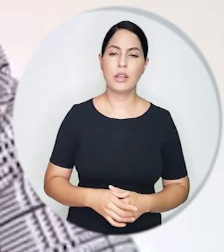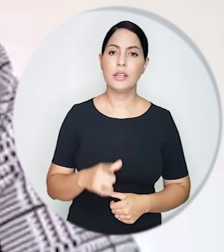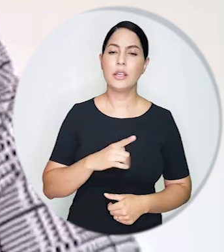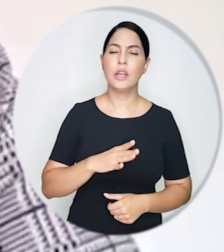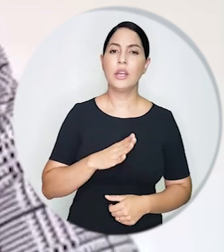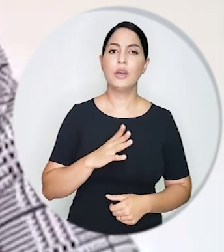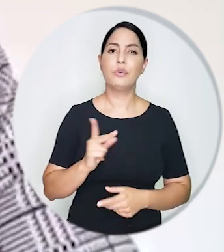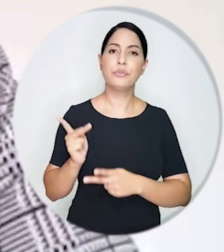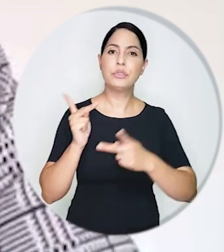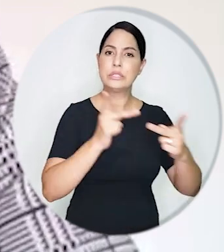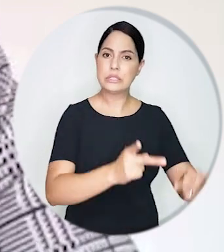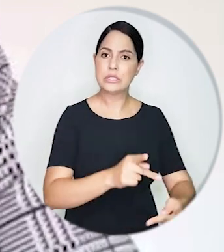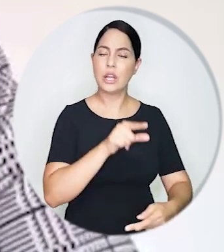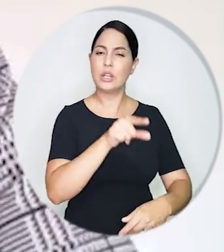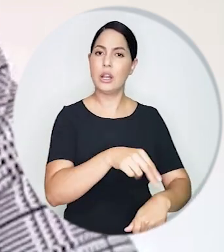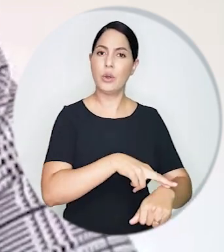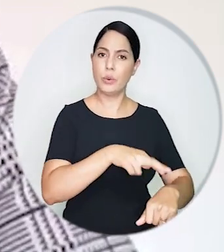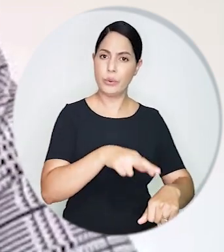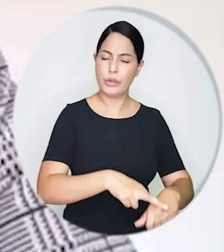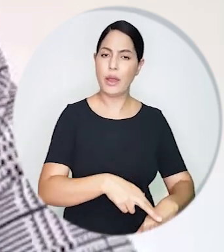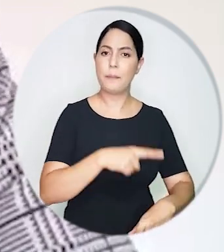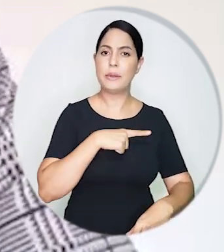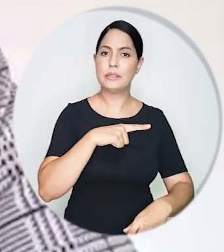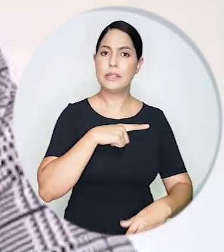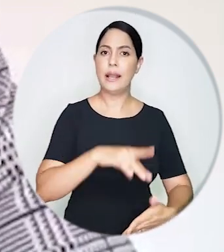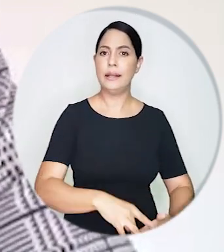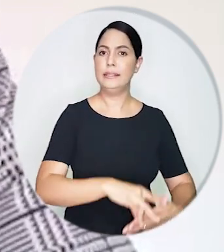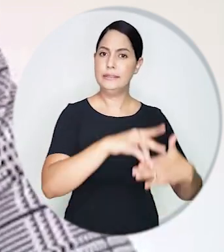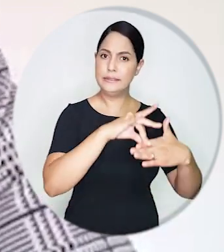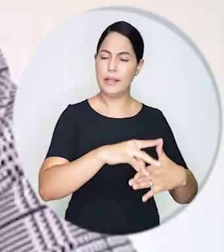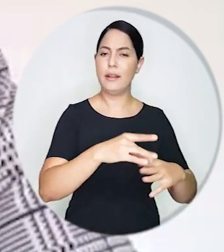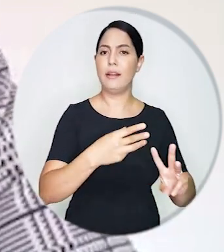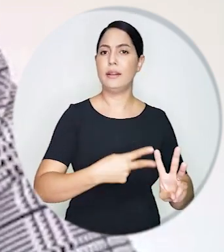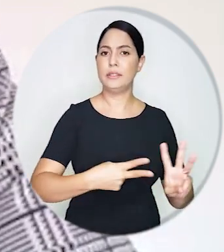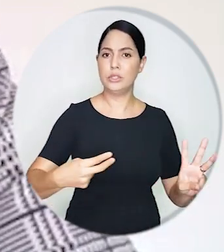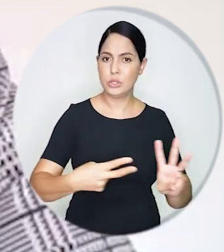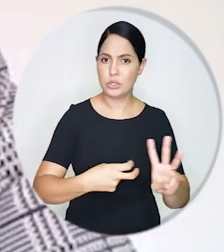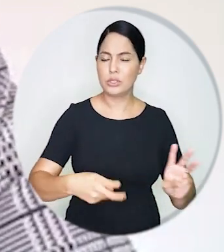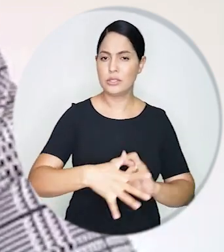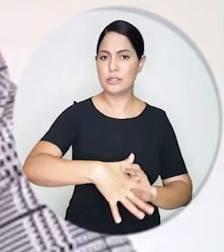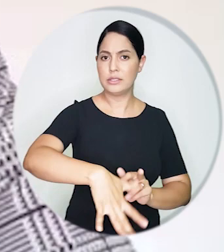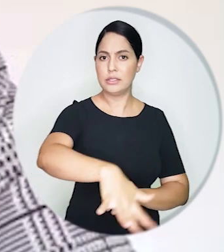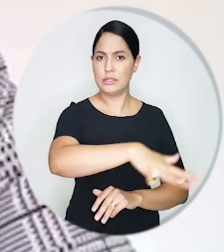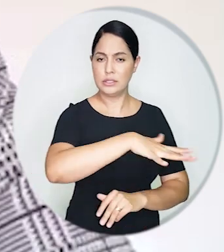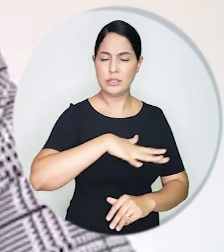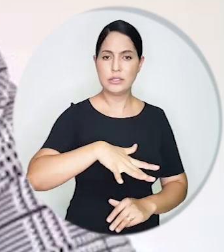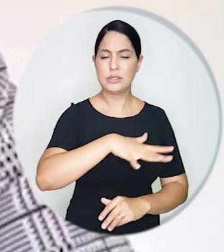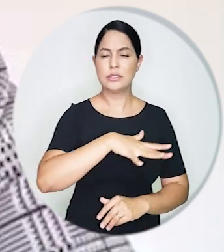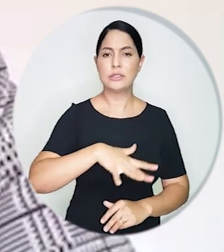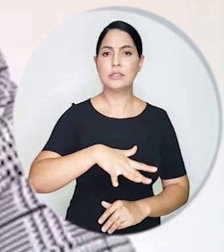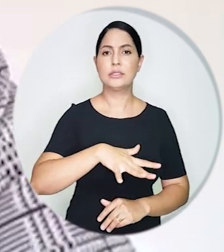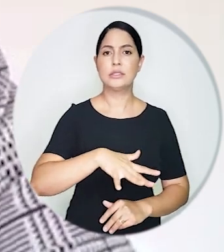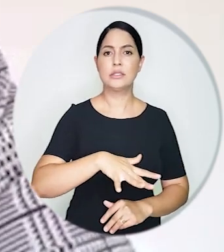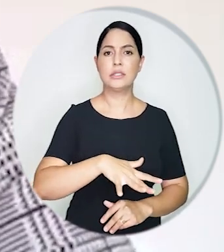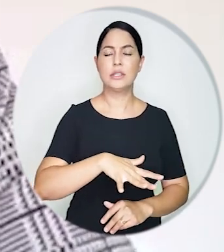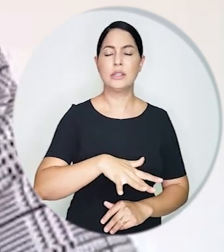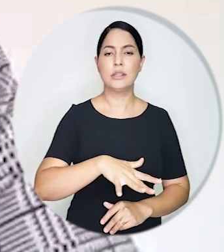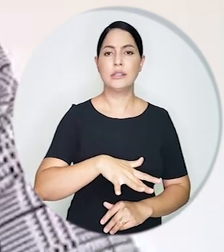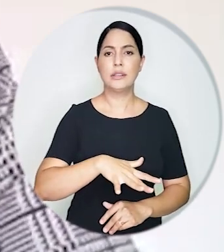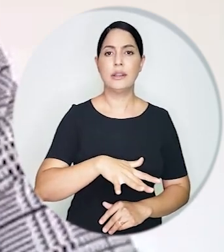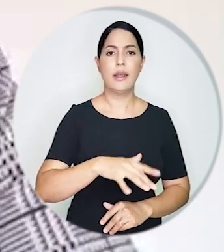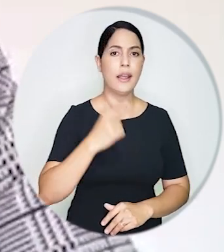instituição. Lá na missão eu tive oportunidade de conversar com as lideranças indígenas das terras